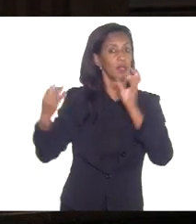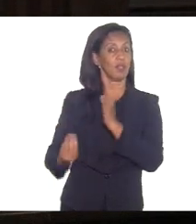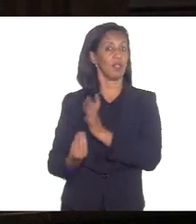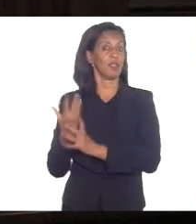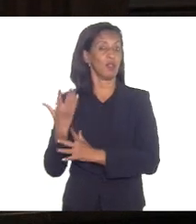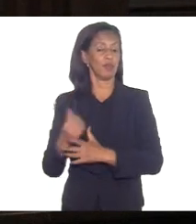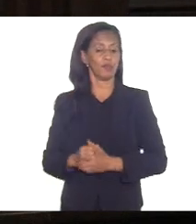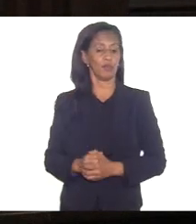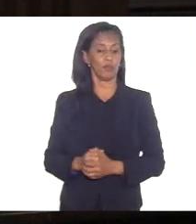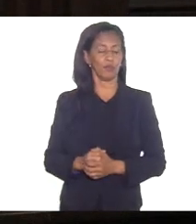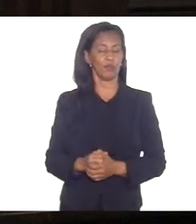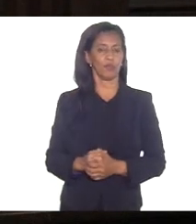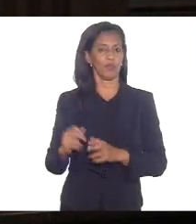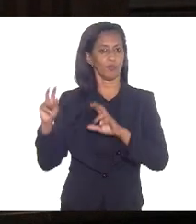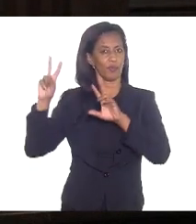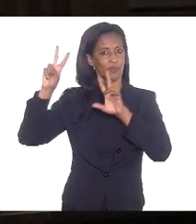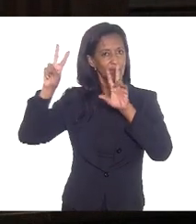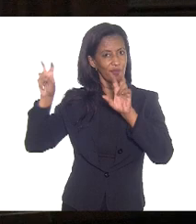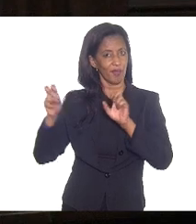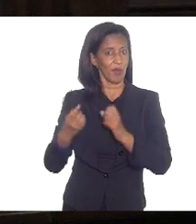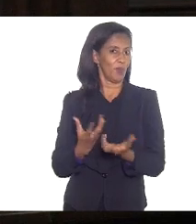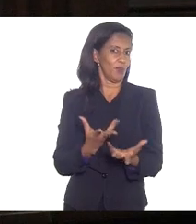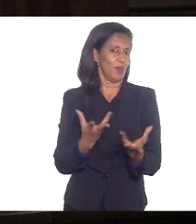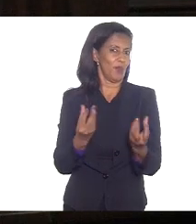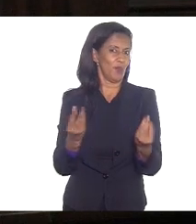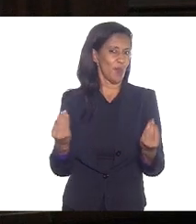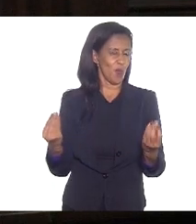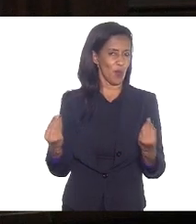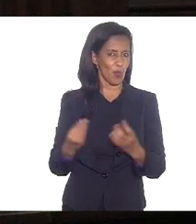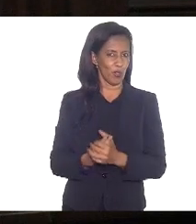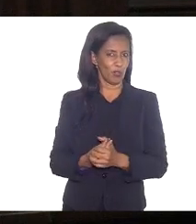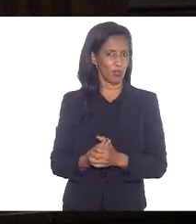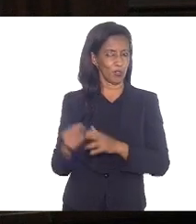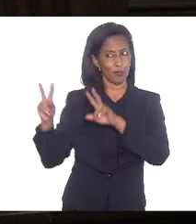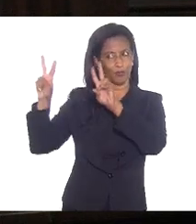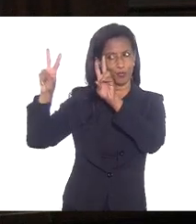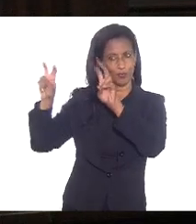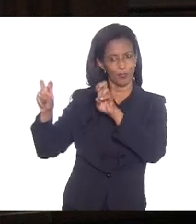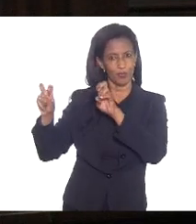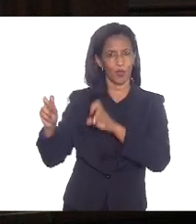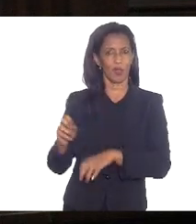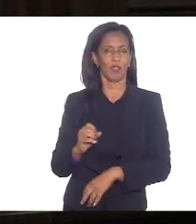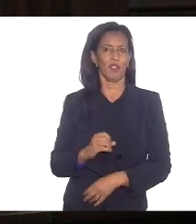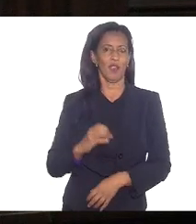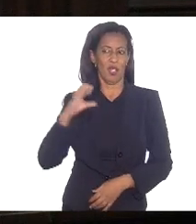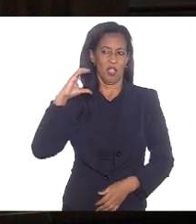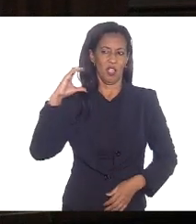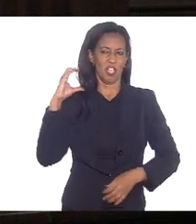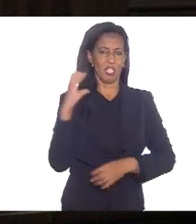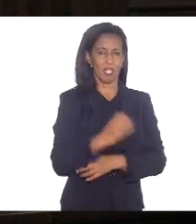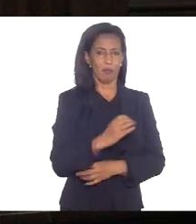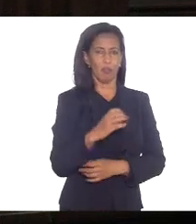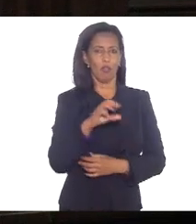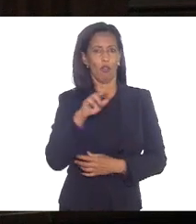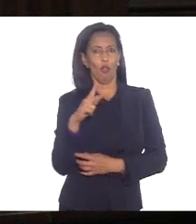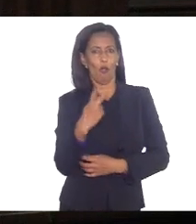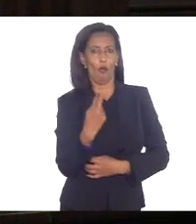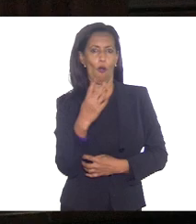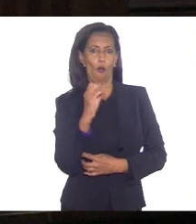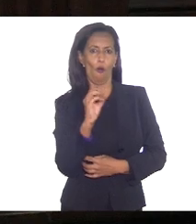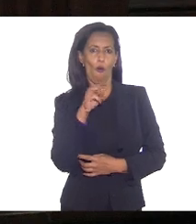criou, fecha aspas, muito entre aspas, o crime de homofobia